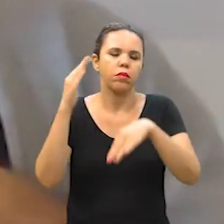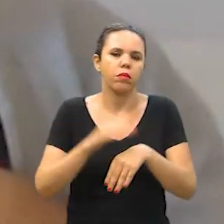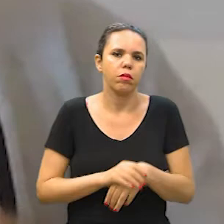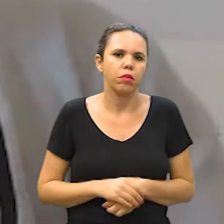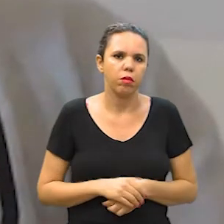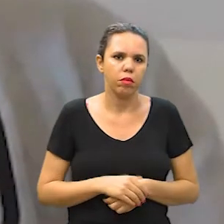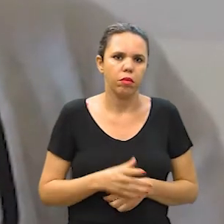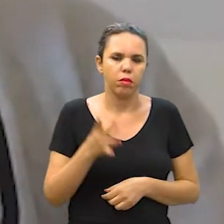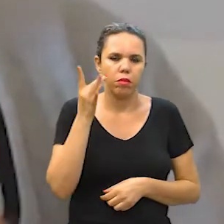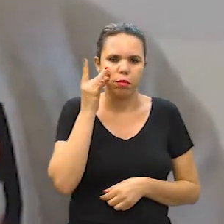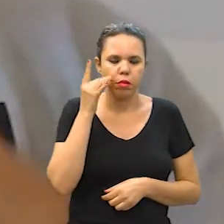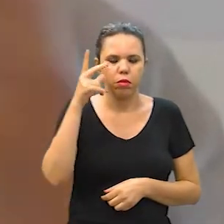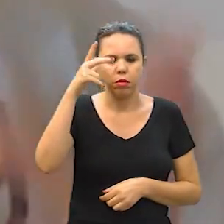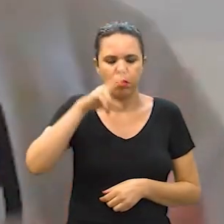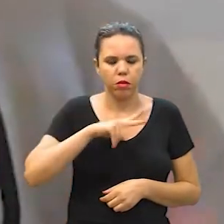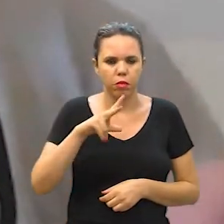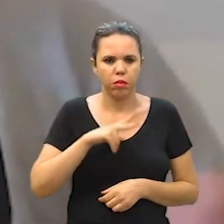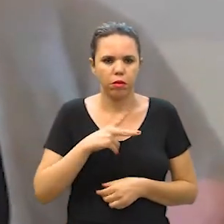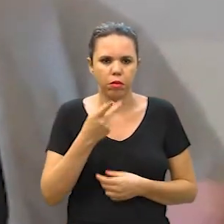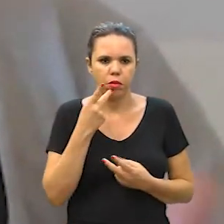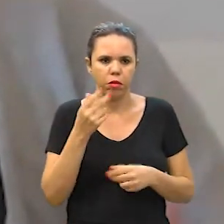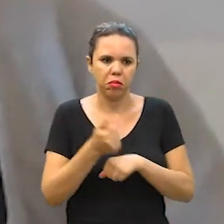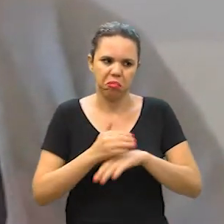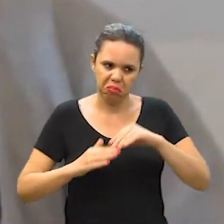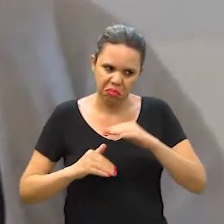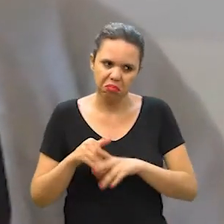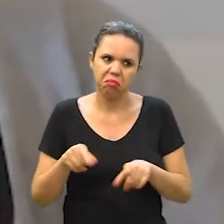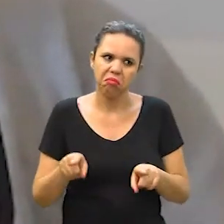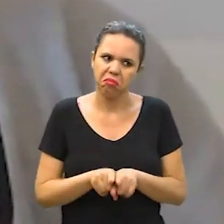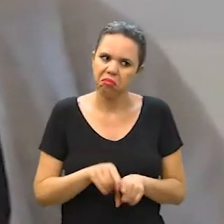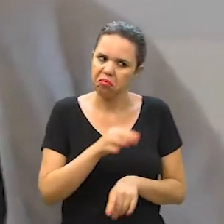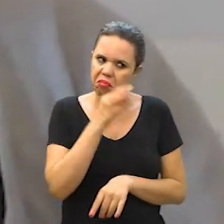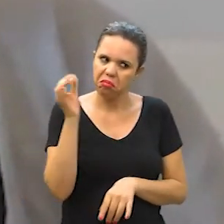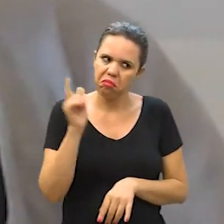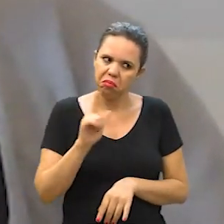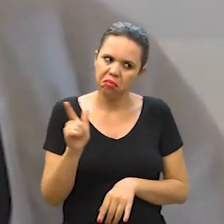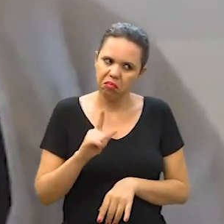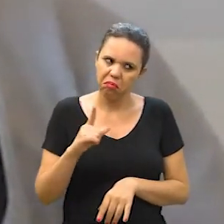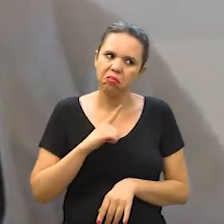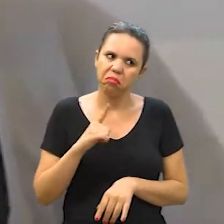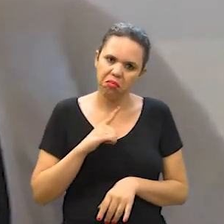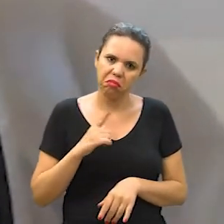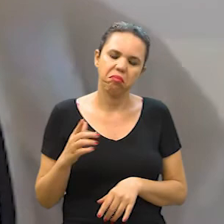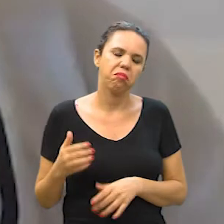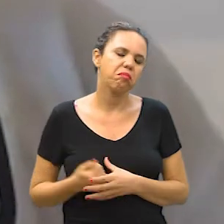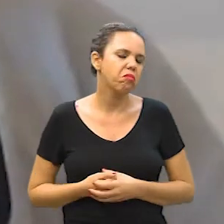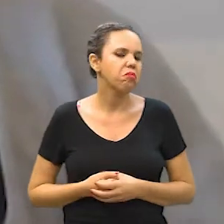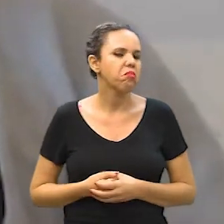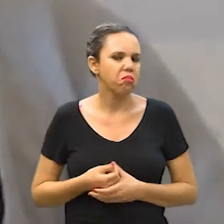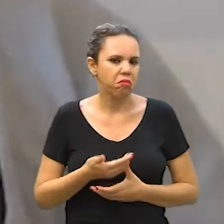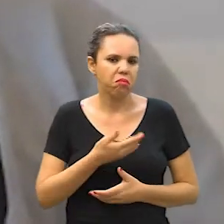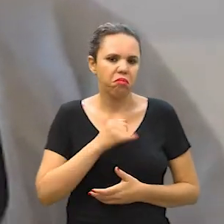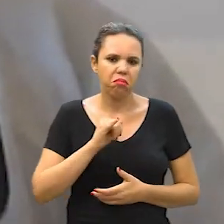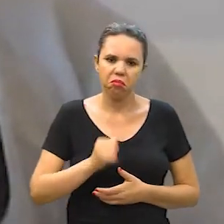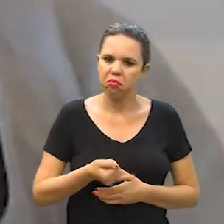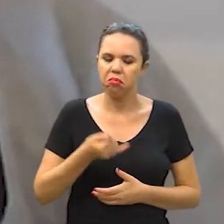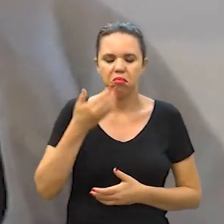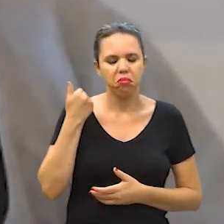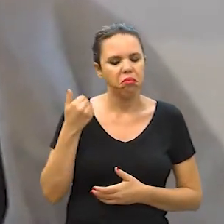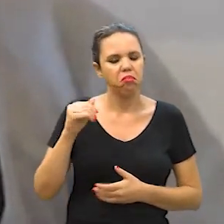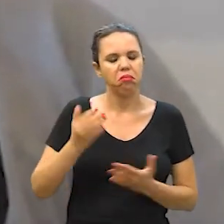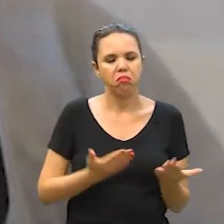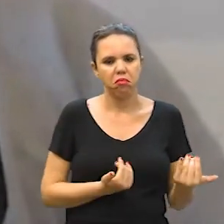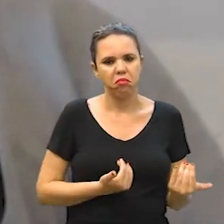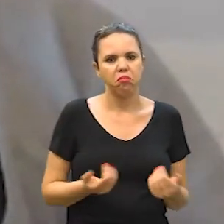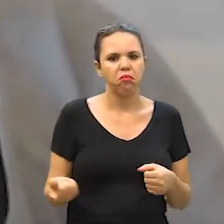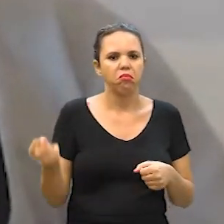desenvolvimento pessoal. Sem falar no profissional, porque, obviamente, há uma grande vantagem quando esse